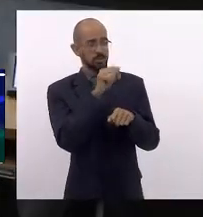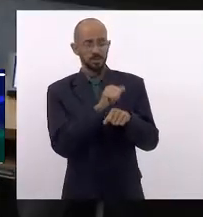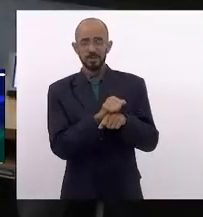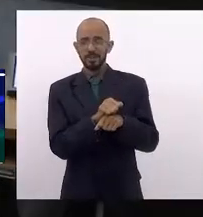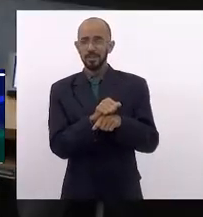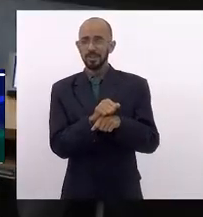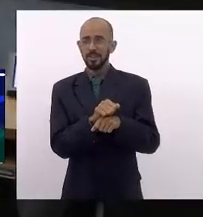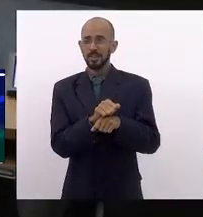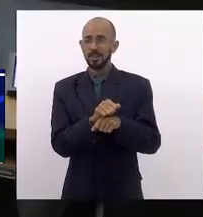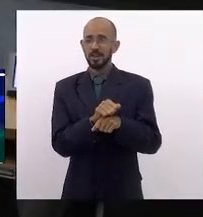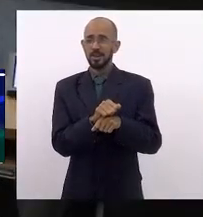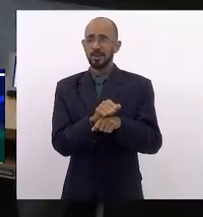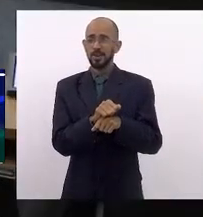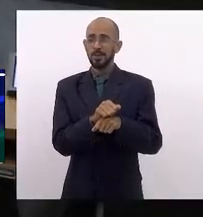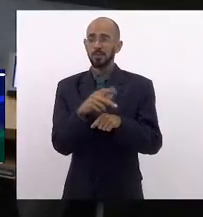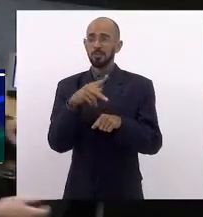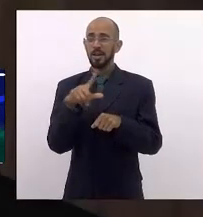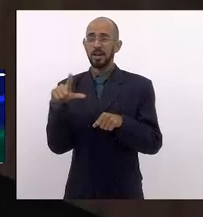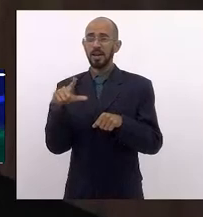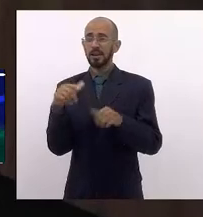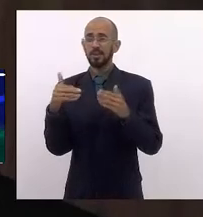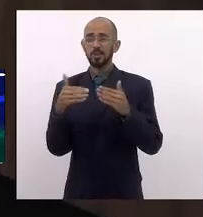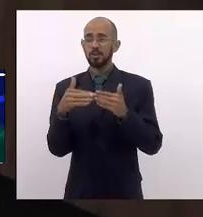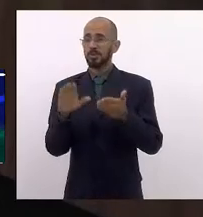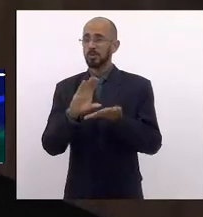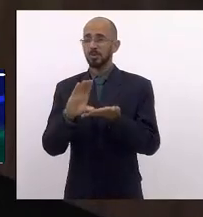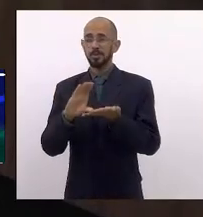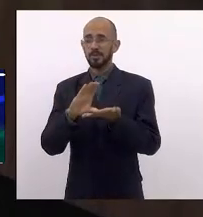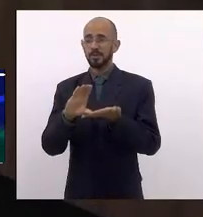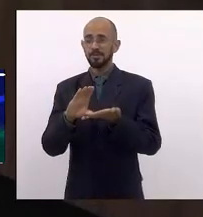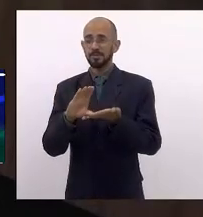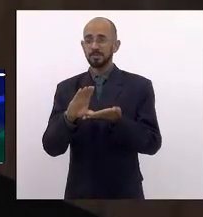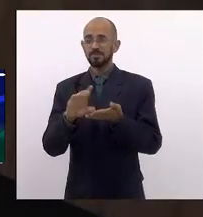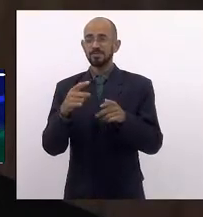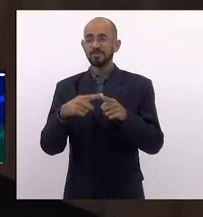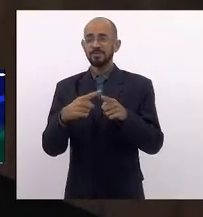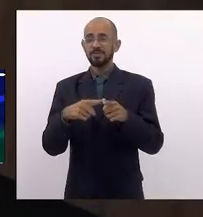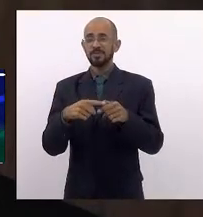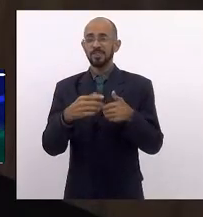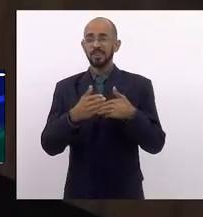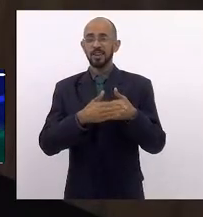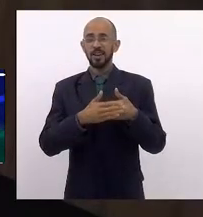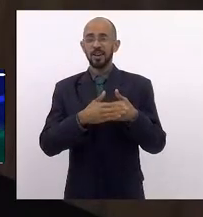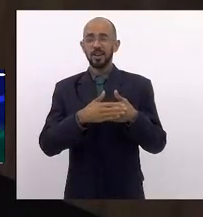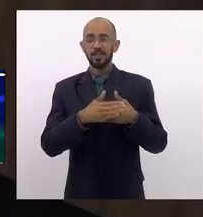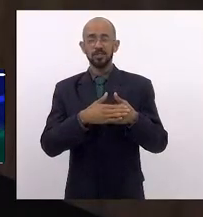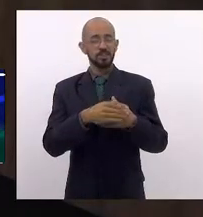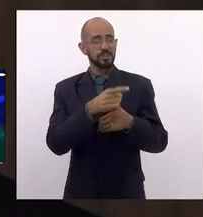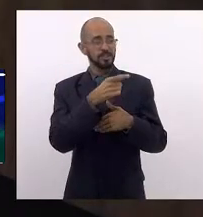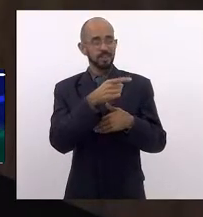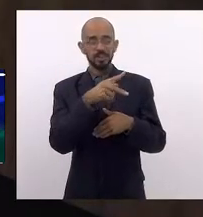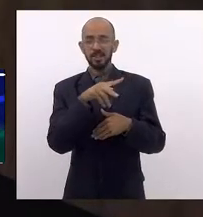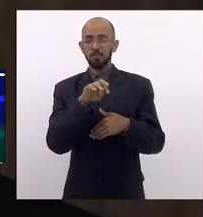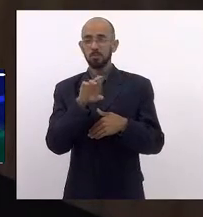ímpar projeta Incondicional é porque é ele é de autor é portelense